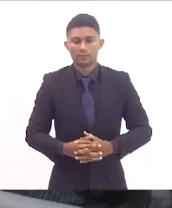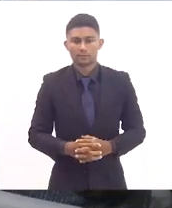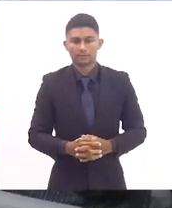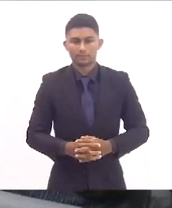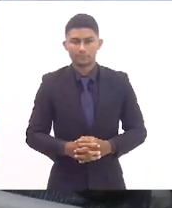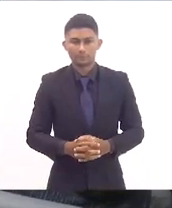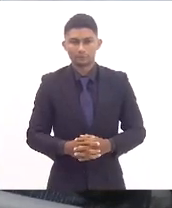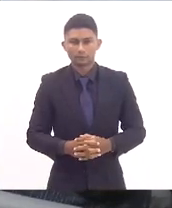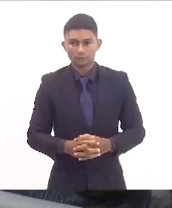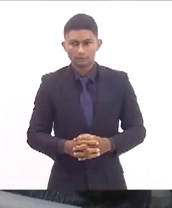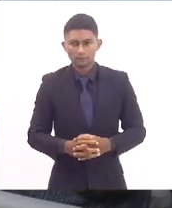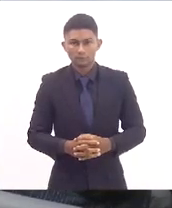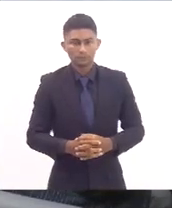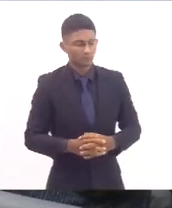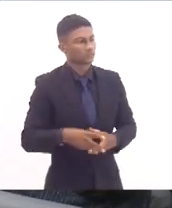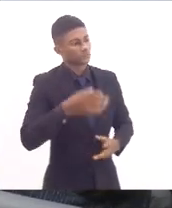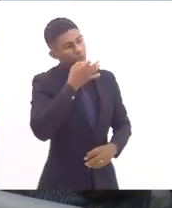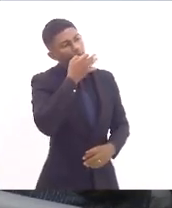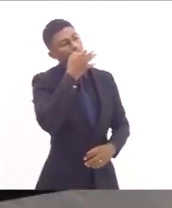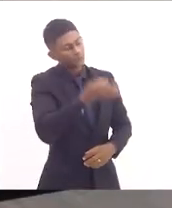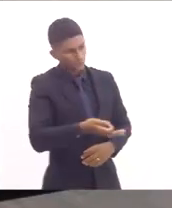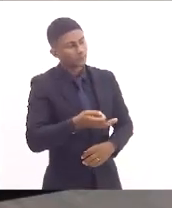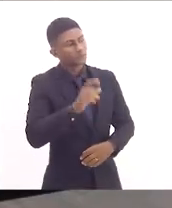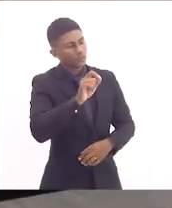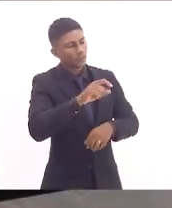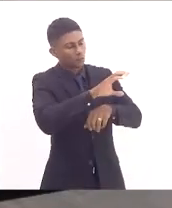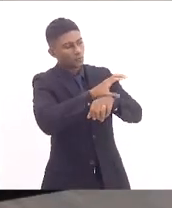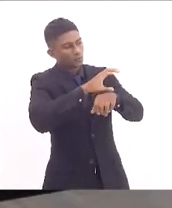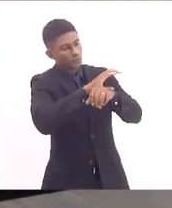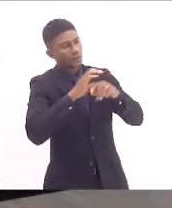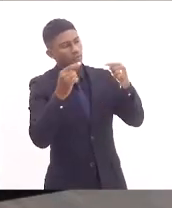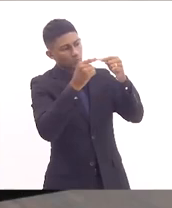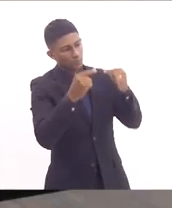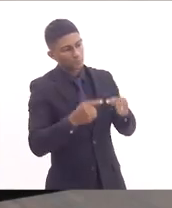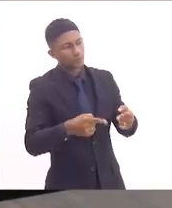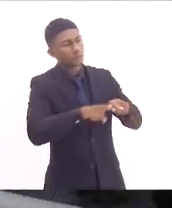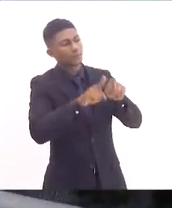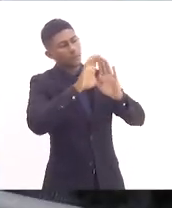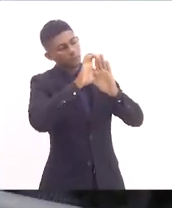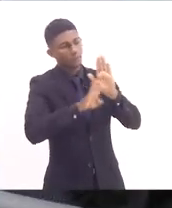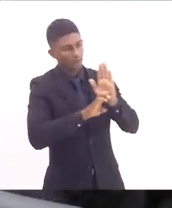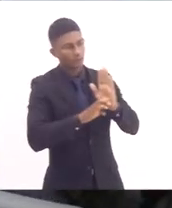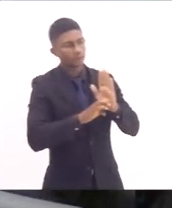o parecer pela constitucionalidade com emenda